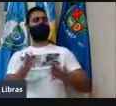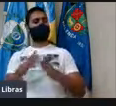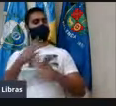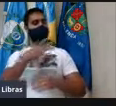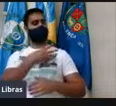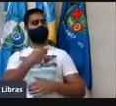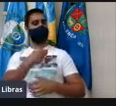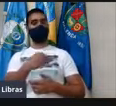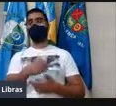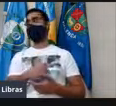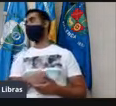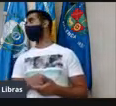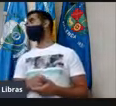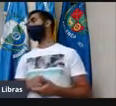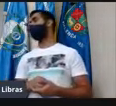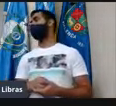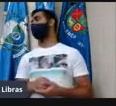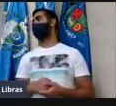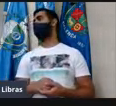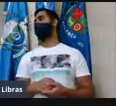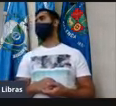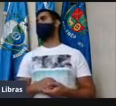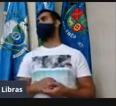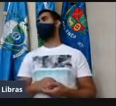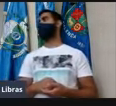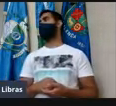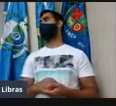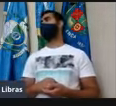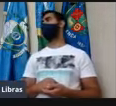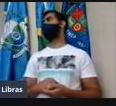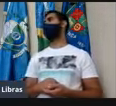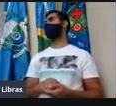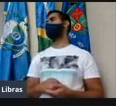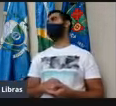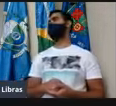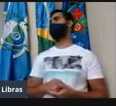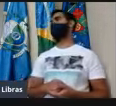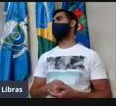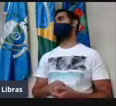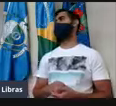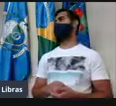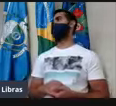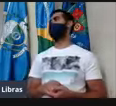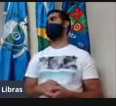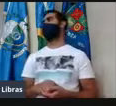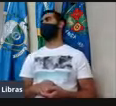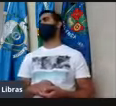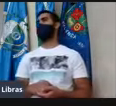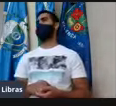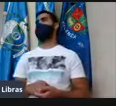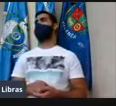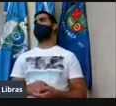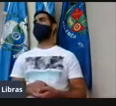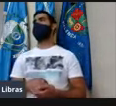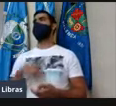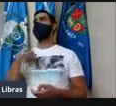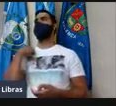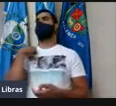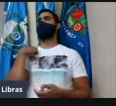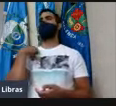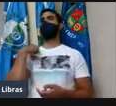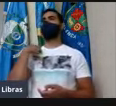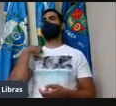dela. Eu vou ler um requerimento. Eu quero colocar em votação, como presidente interino, se